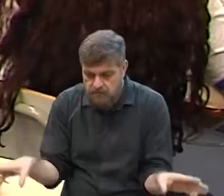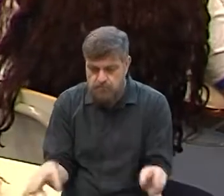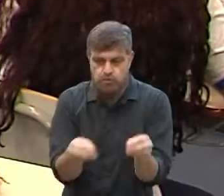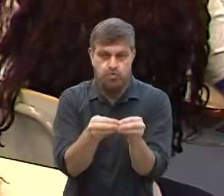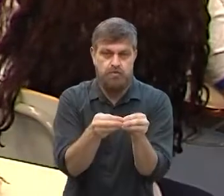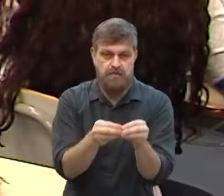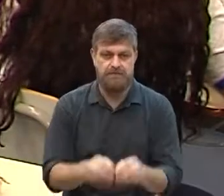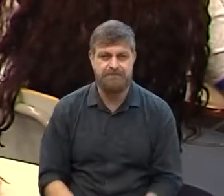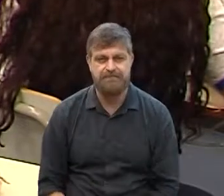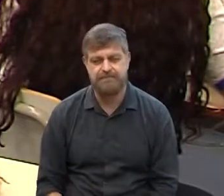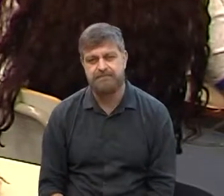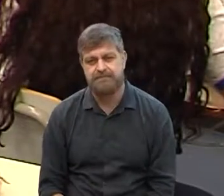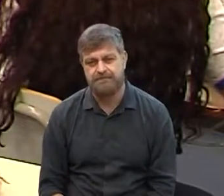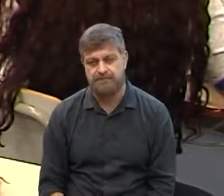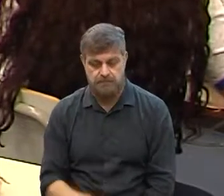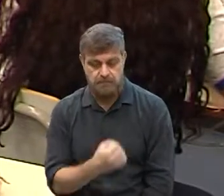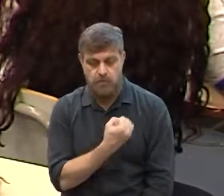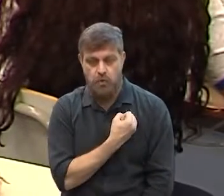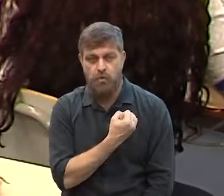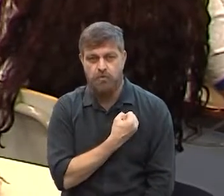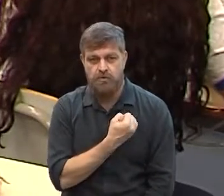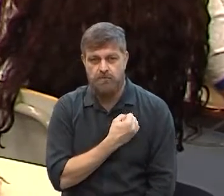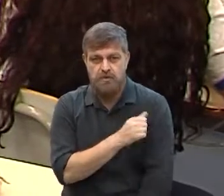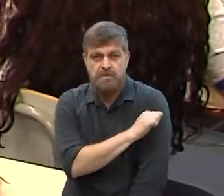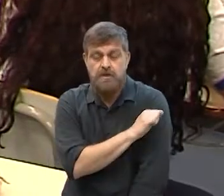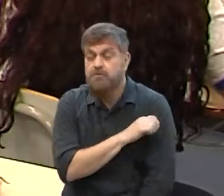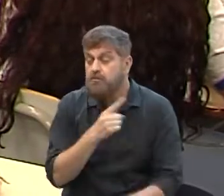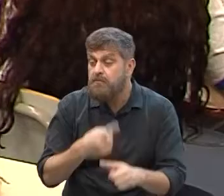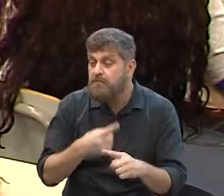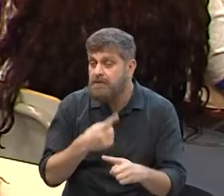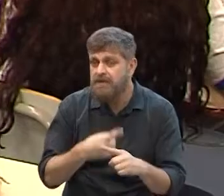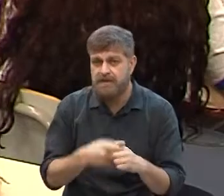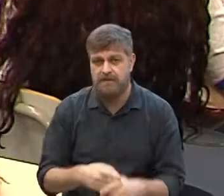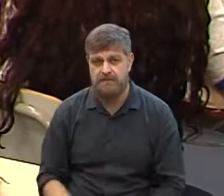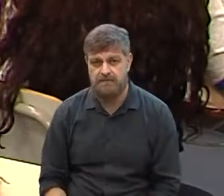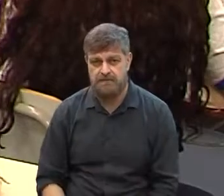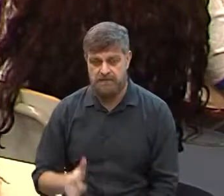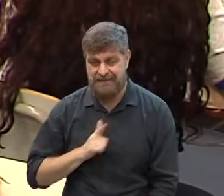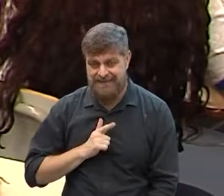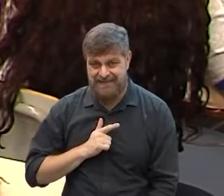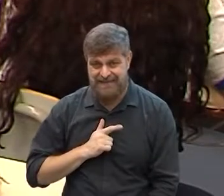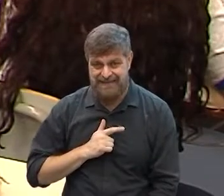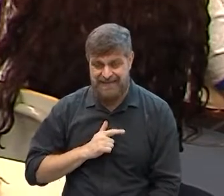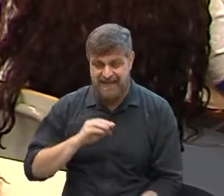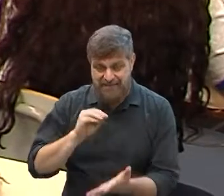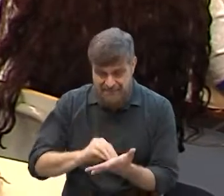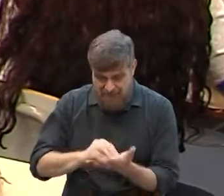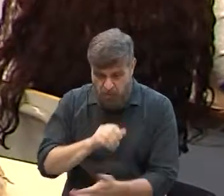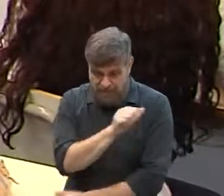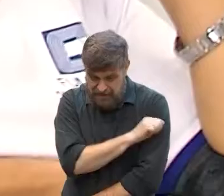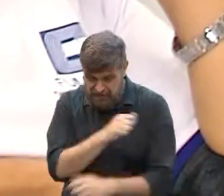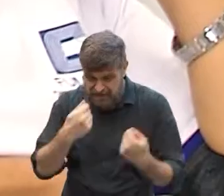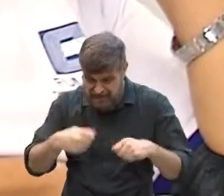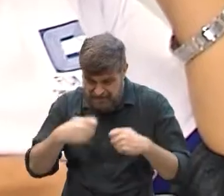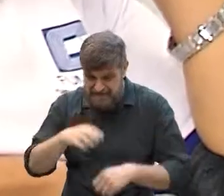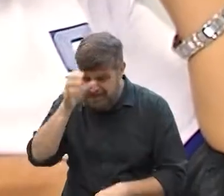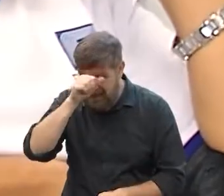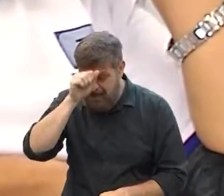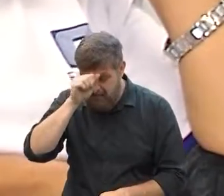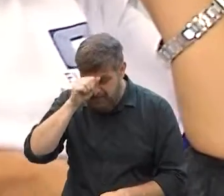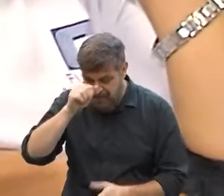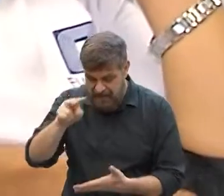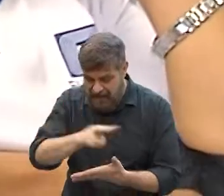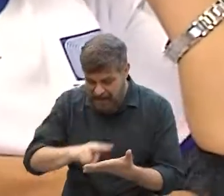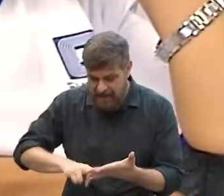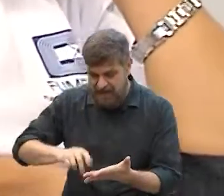alunos. E esse número pequeno é resultado não de uma falta de demanda, porque nós temos muitas